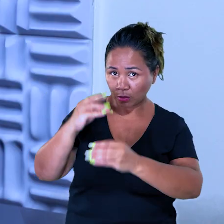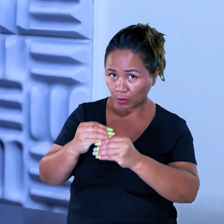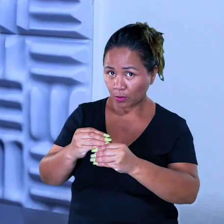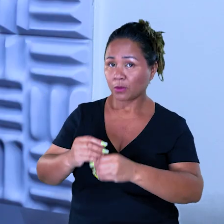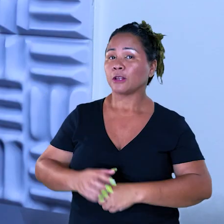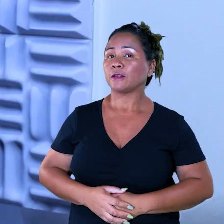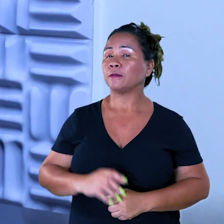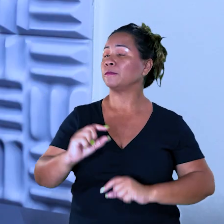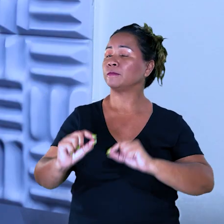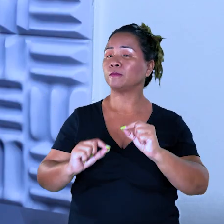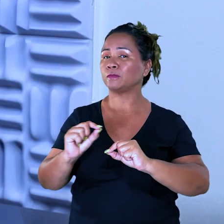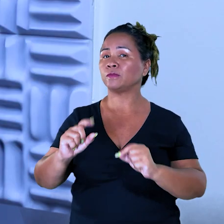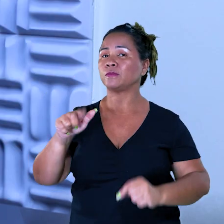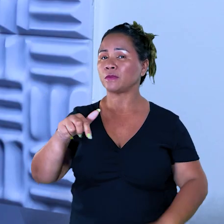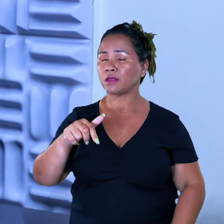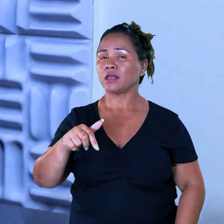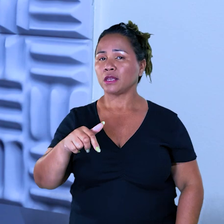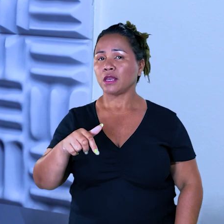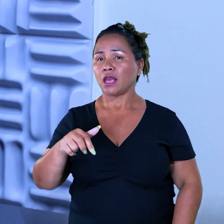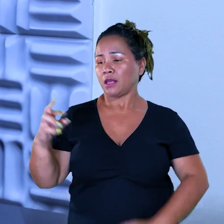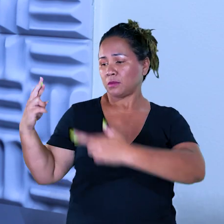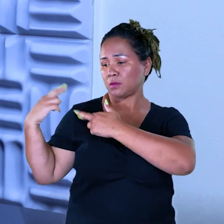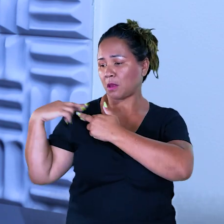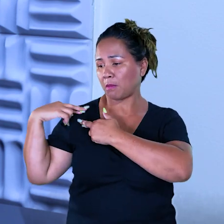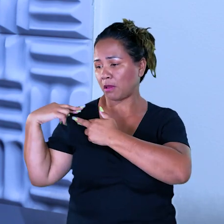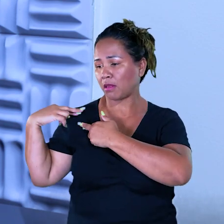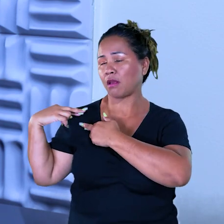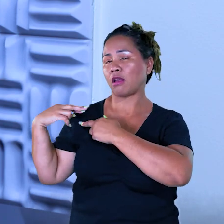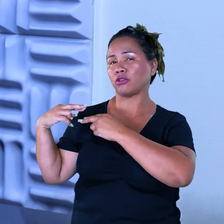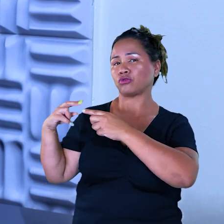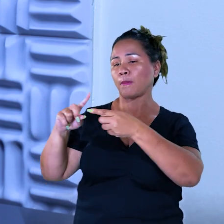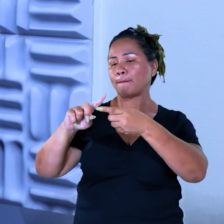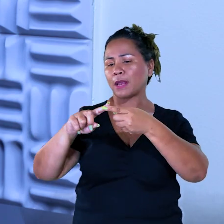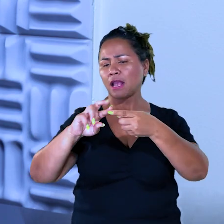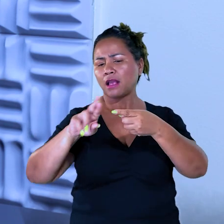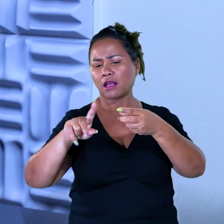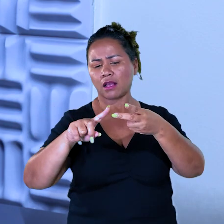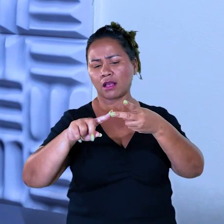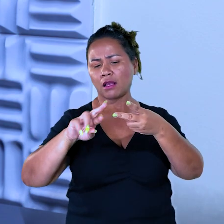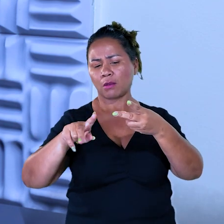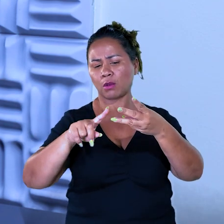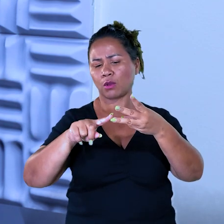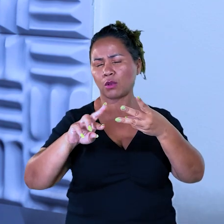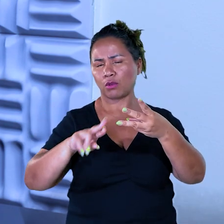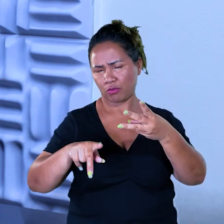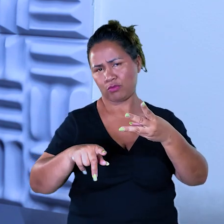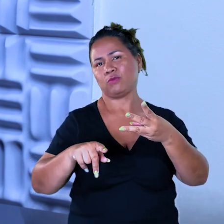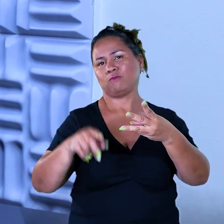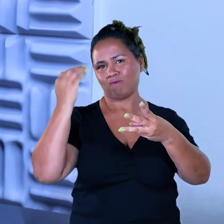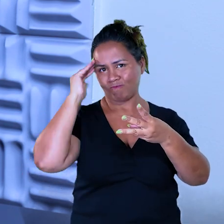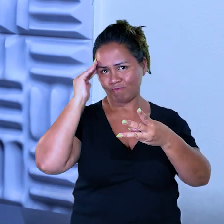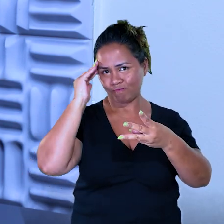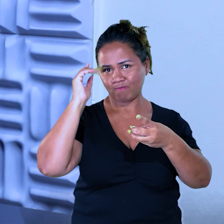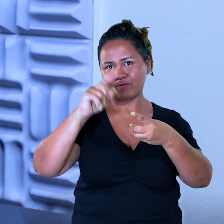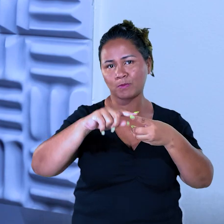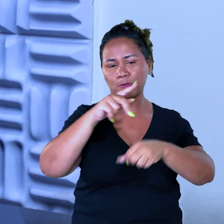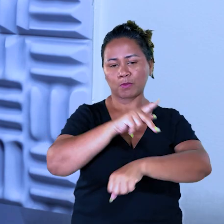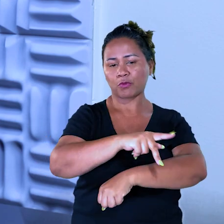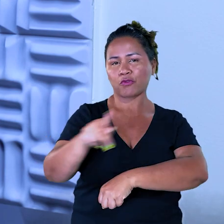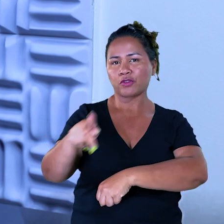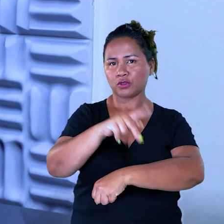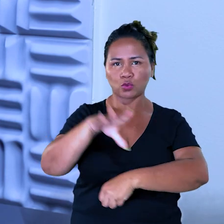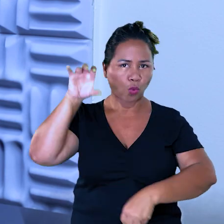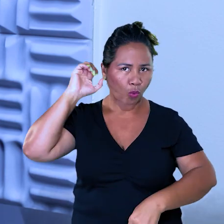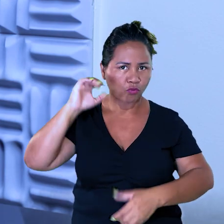as particularidades das funções de cada um, não é? Porque, por exemplo, agora a Líbia foi aprovada no